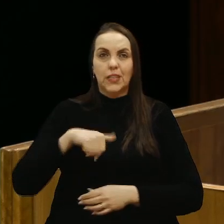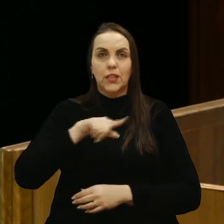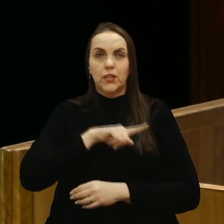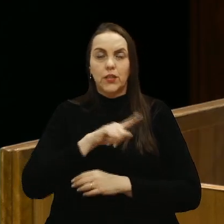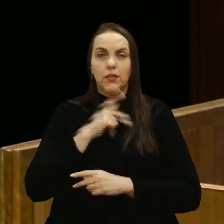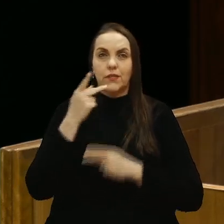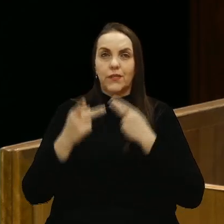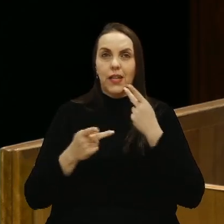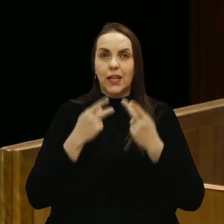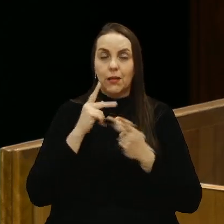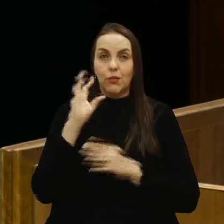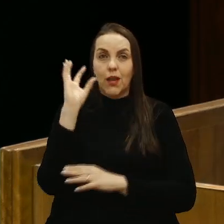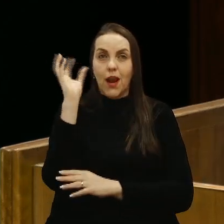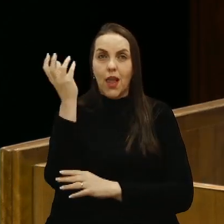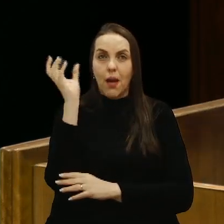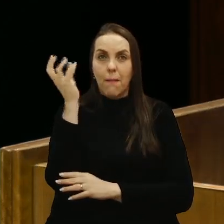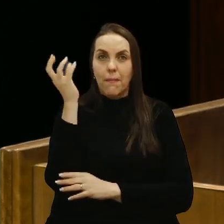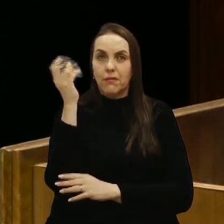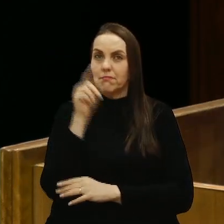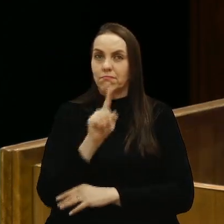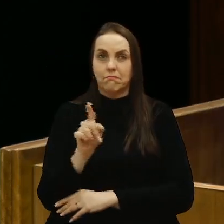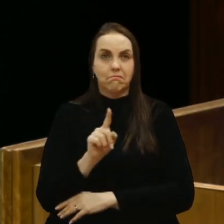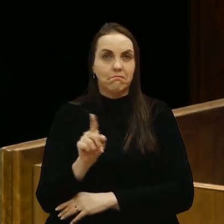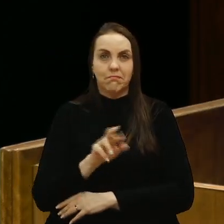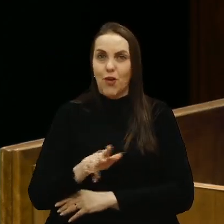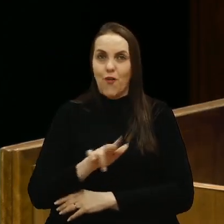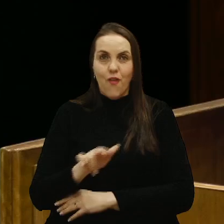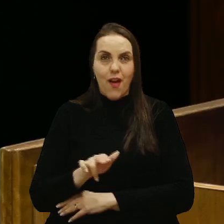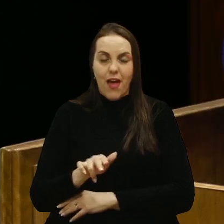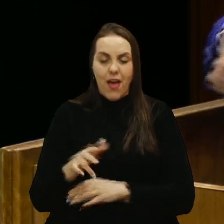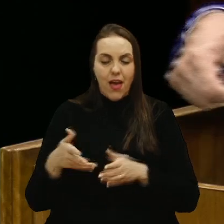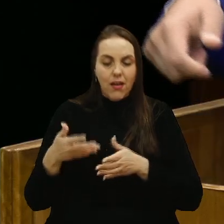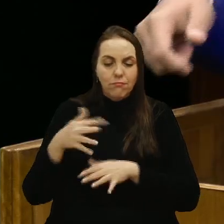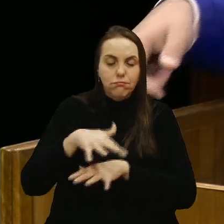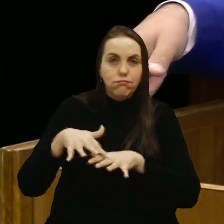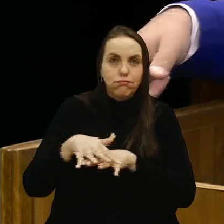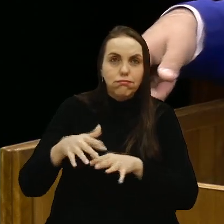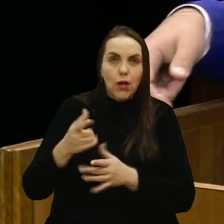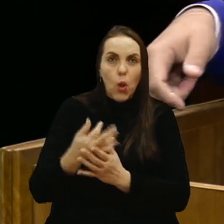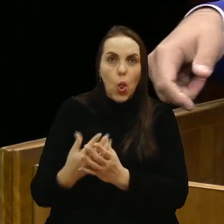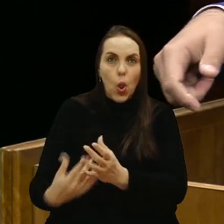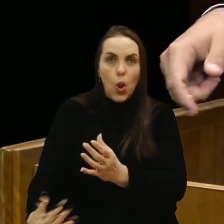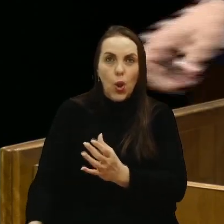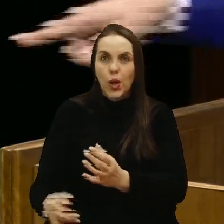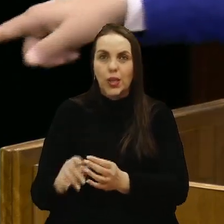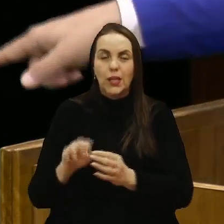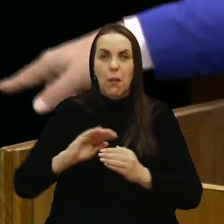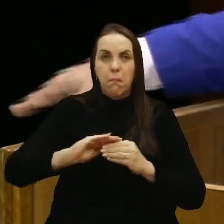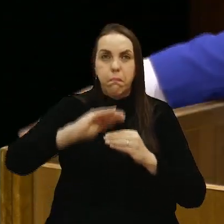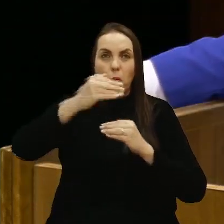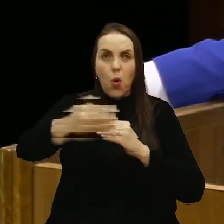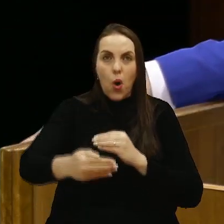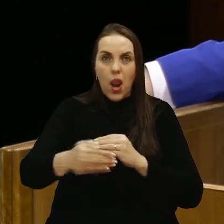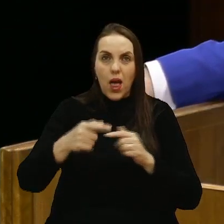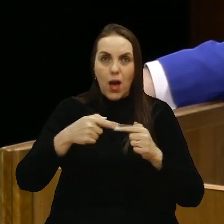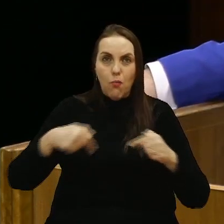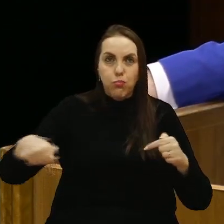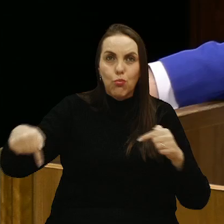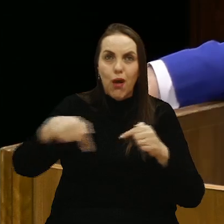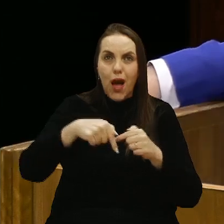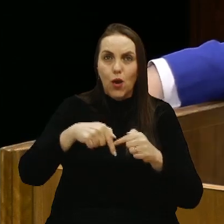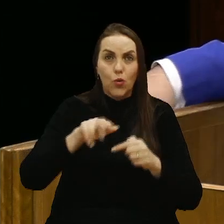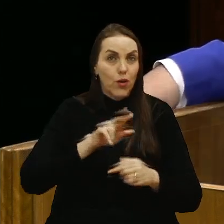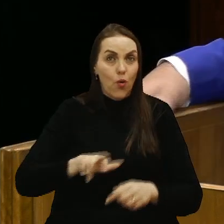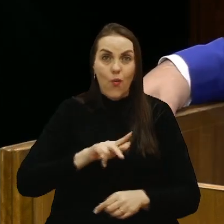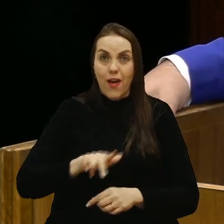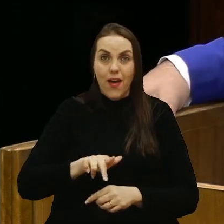falando de lâmpadas, nós não estamos falando de bueiros, de quebra-mola, de buraco no asfalto.